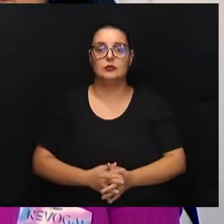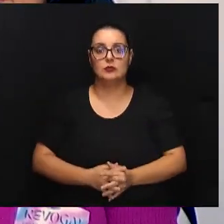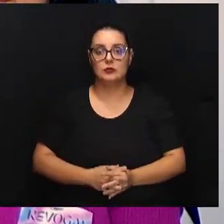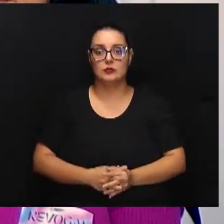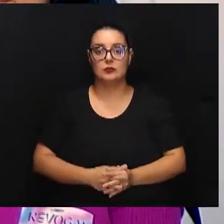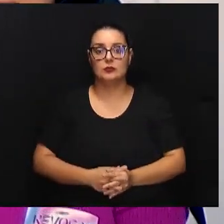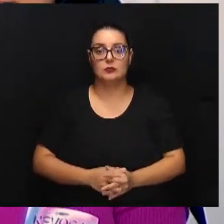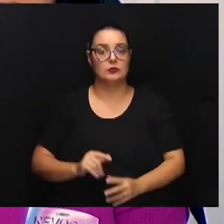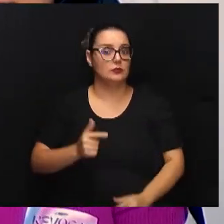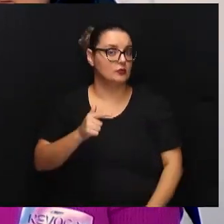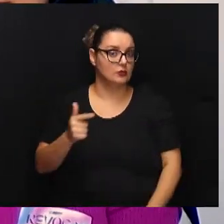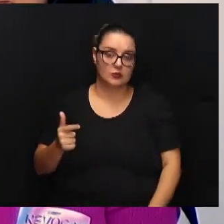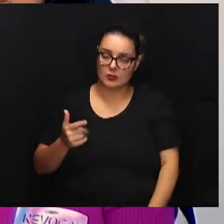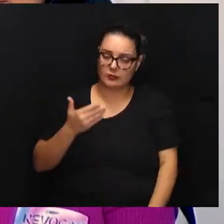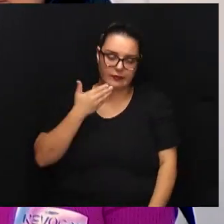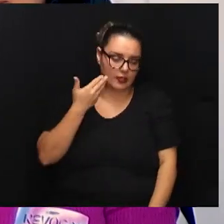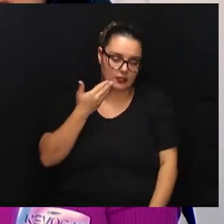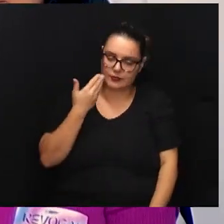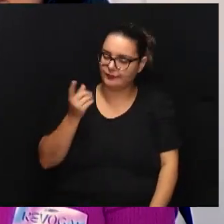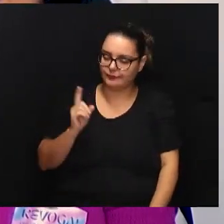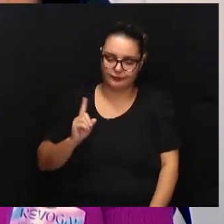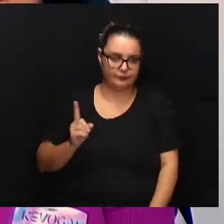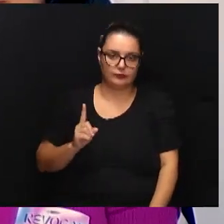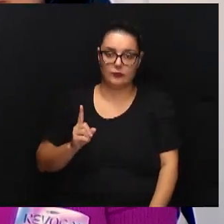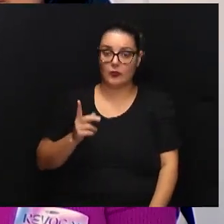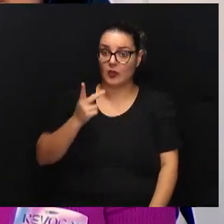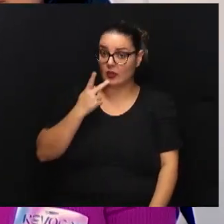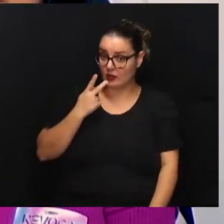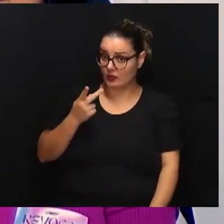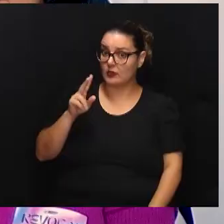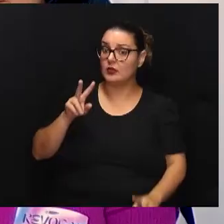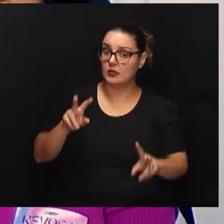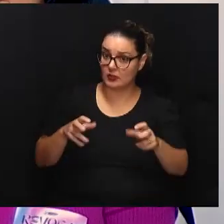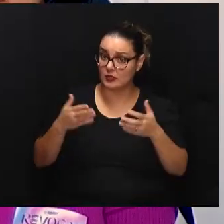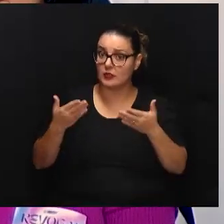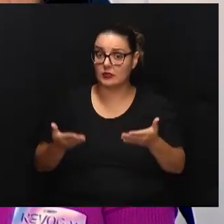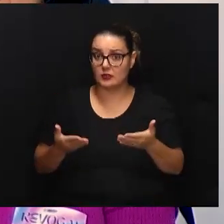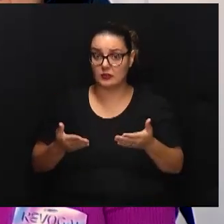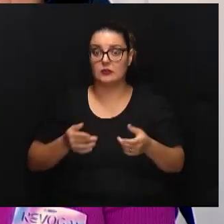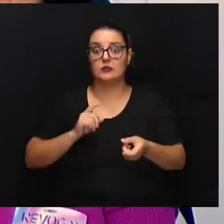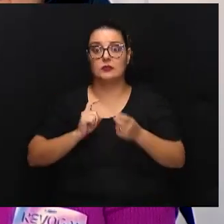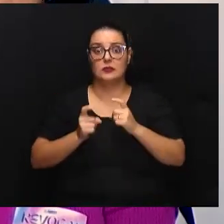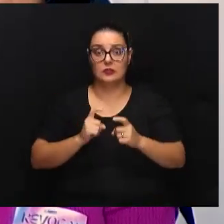porque falar sobre isso nas sessões, a gente já começa a